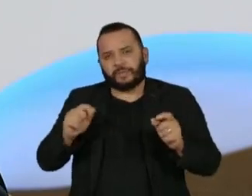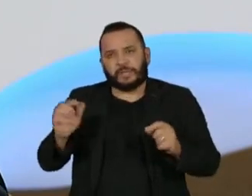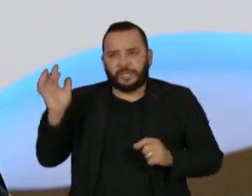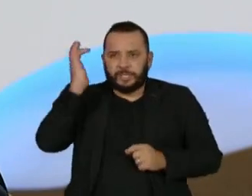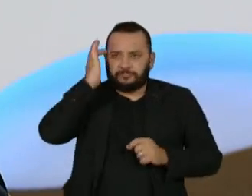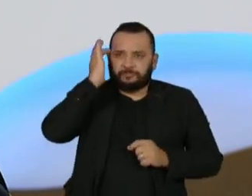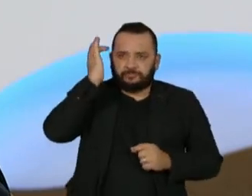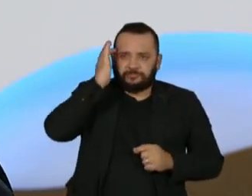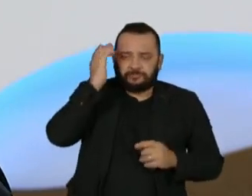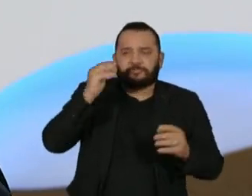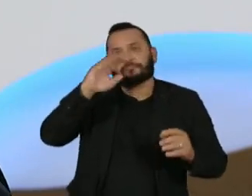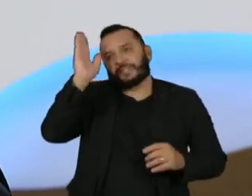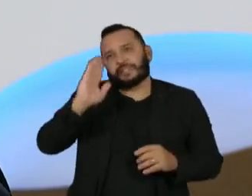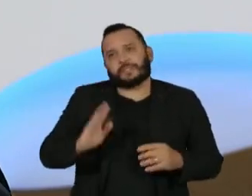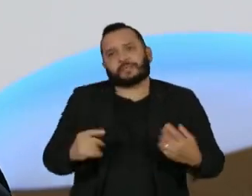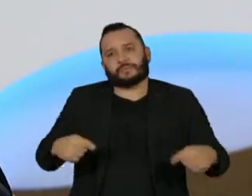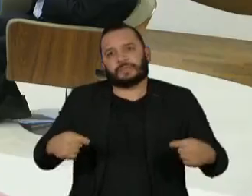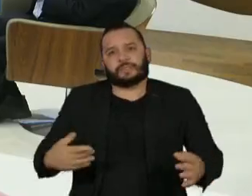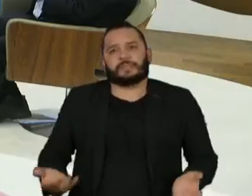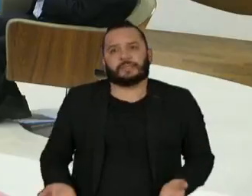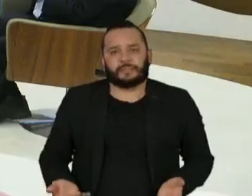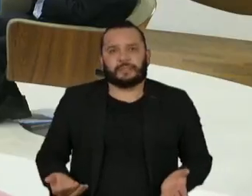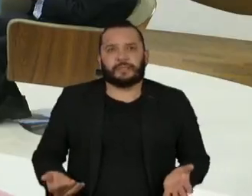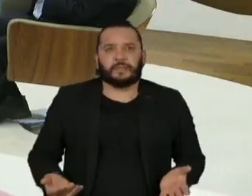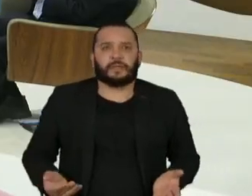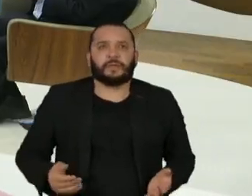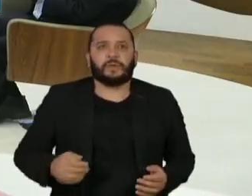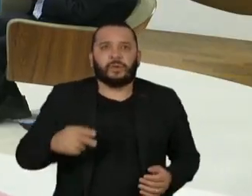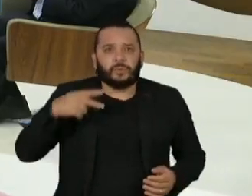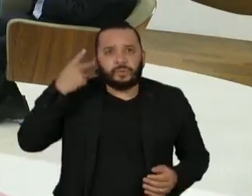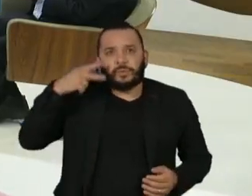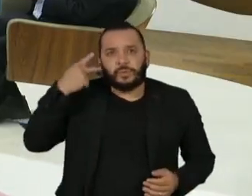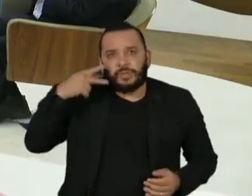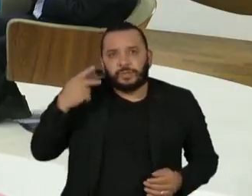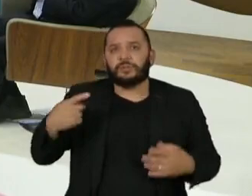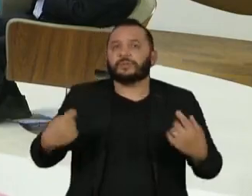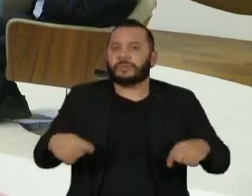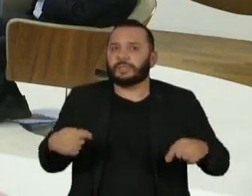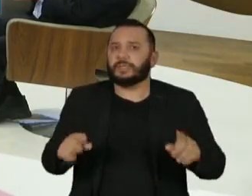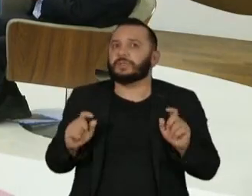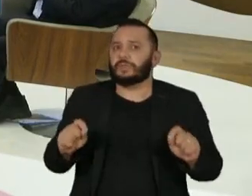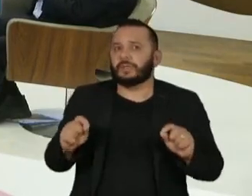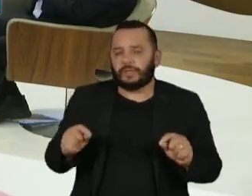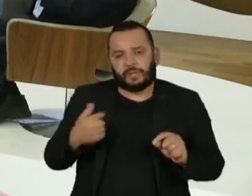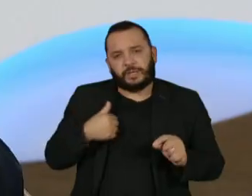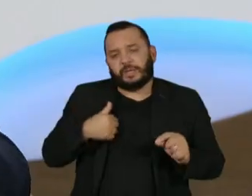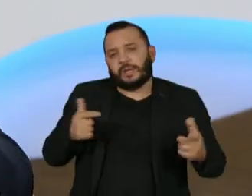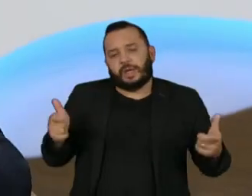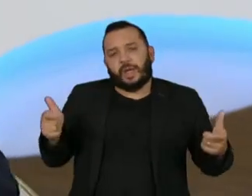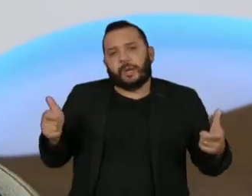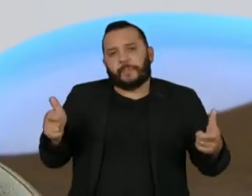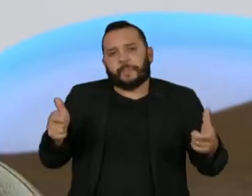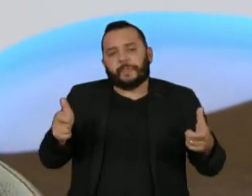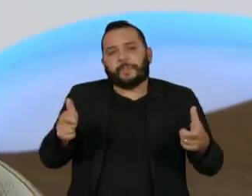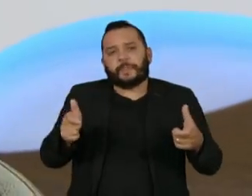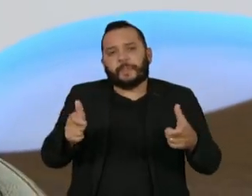amadurecimento faz com que necessariamente os políticos fisiológicos cada vez sejam um número menor nas nossas